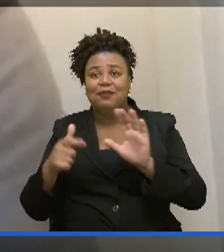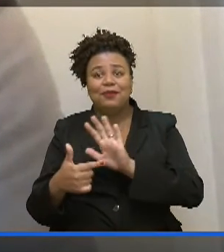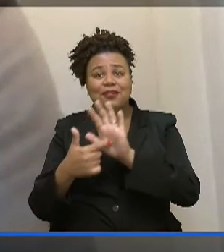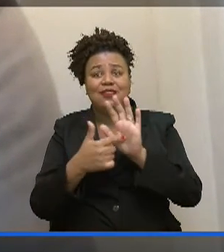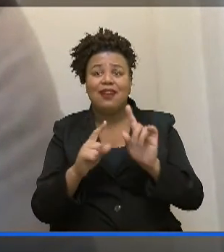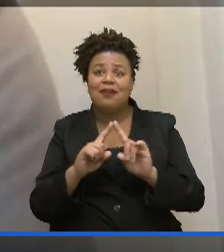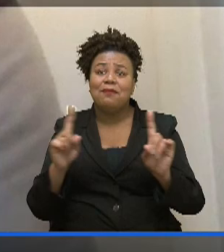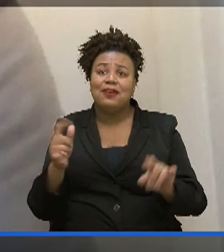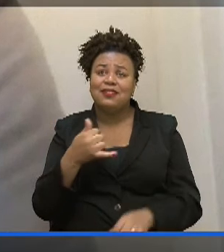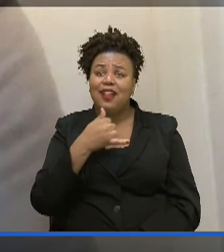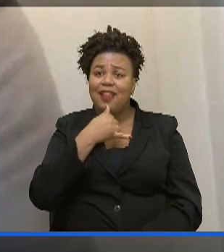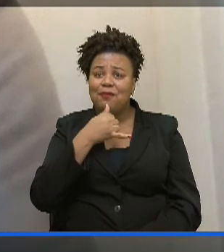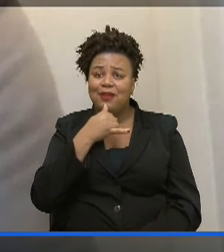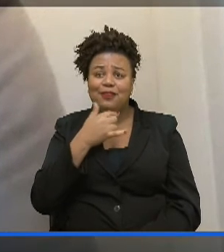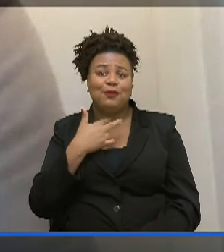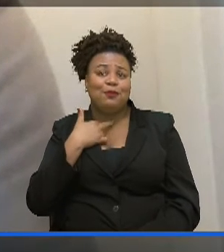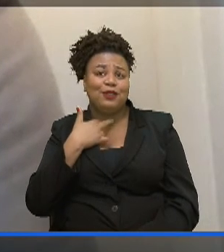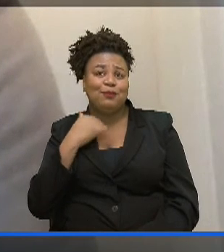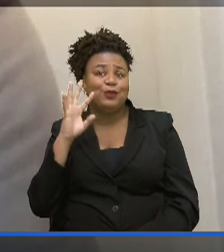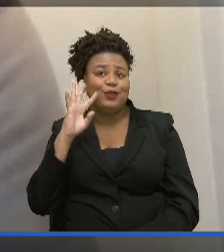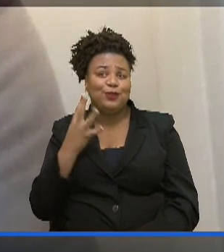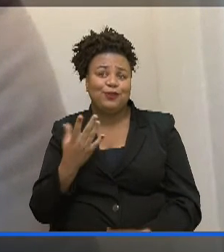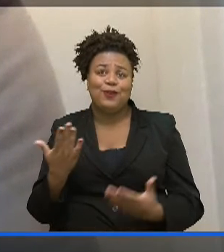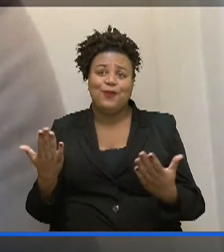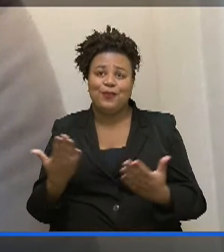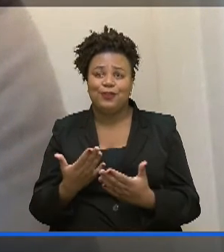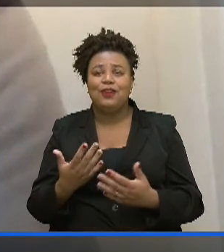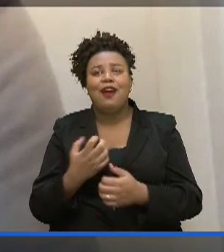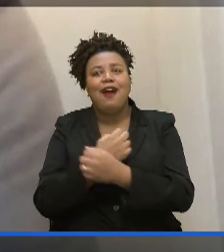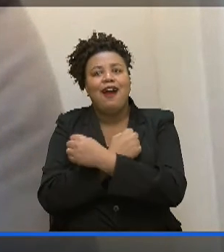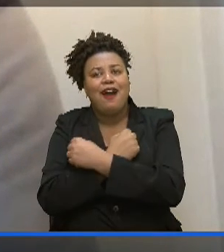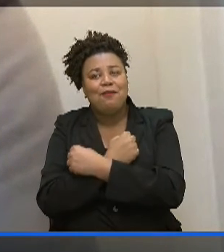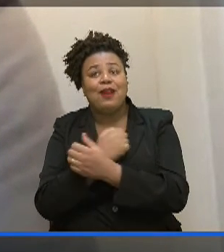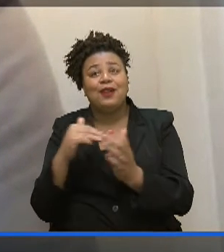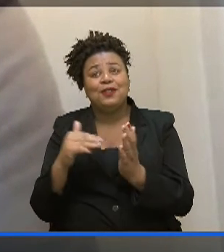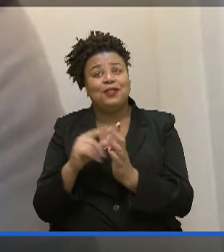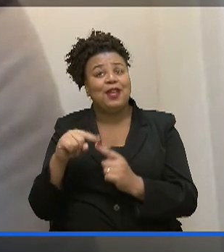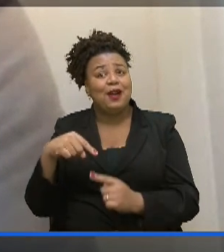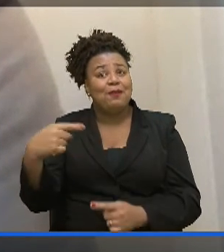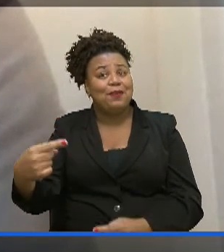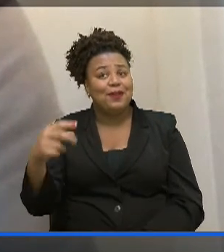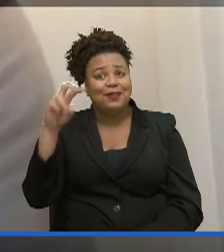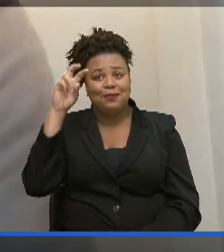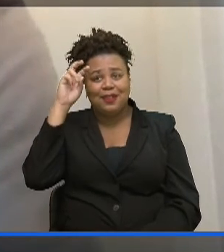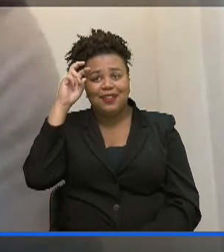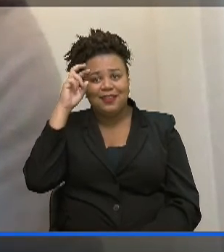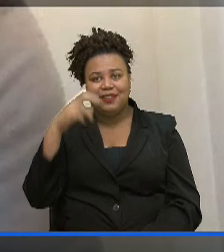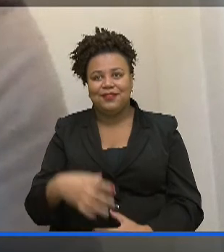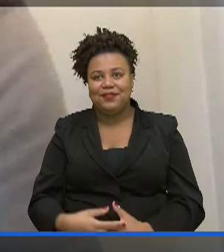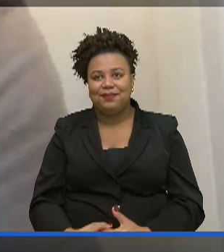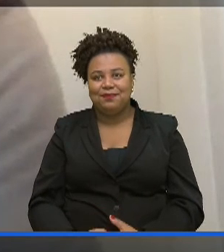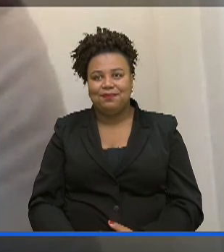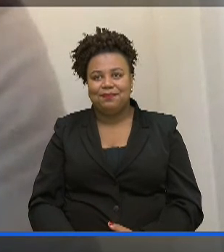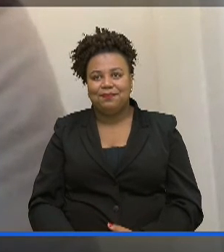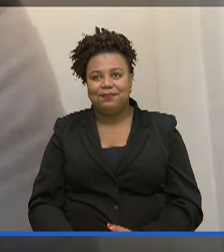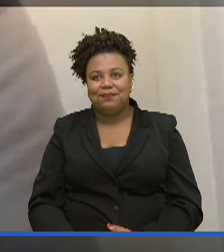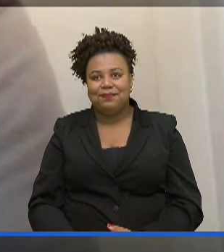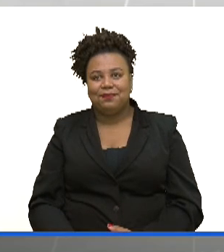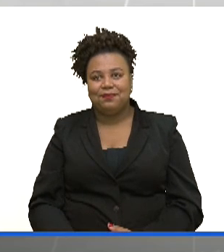mas lamentavelmente não poderemos deliberar hoje. Um grande abraço e até a próxima quinta-feira.